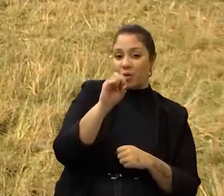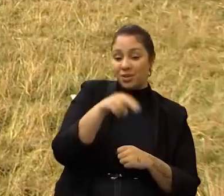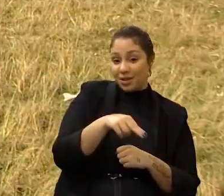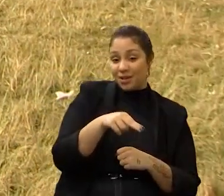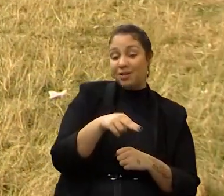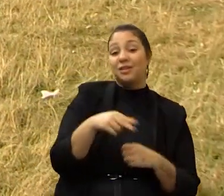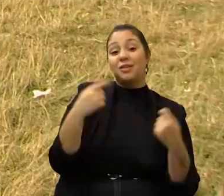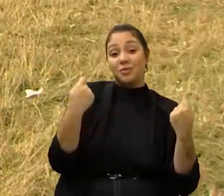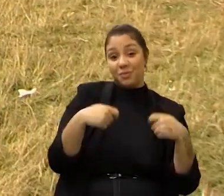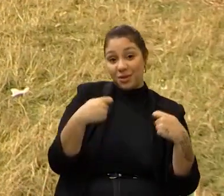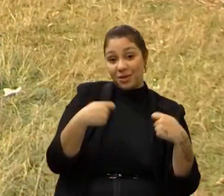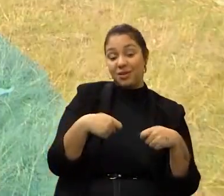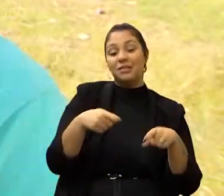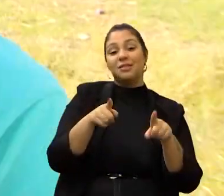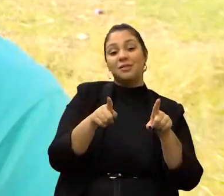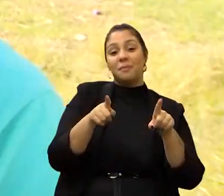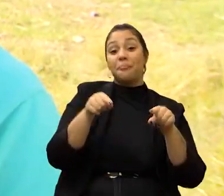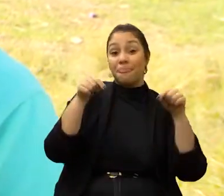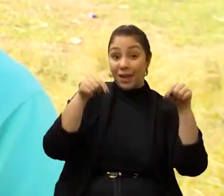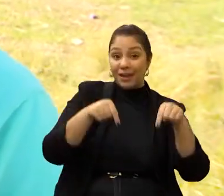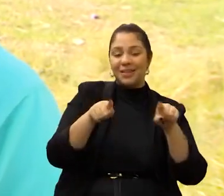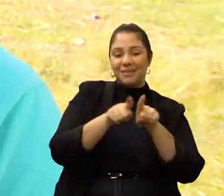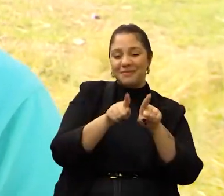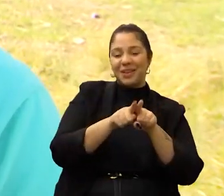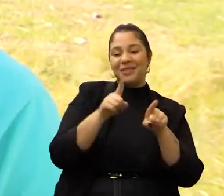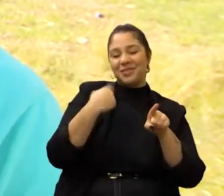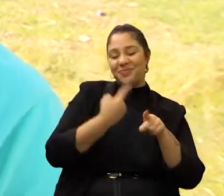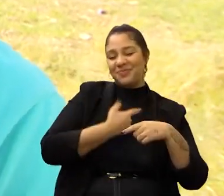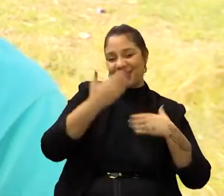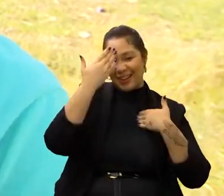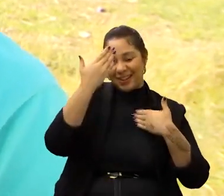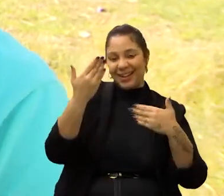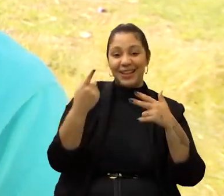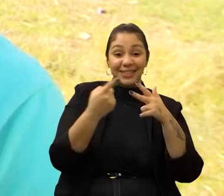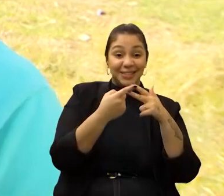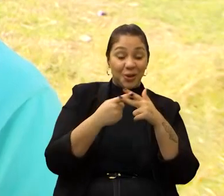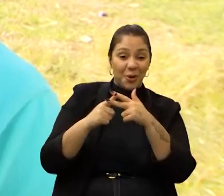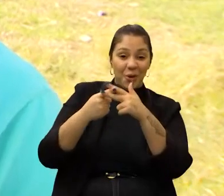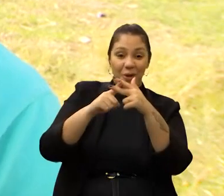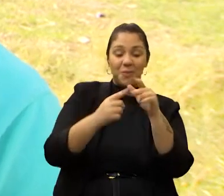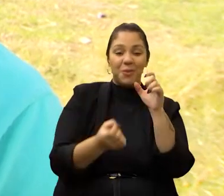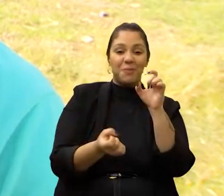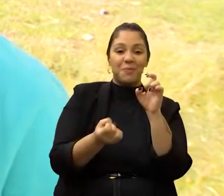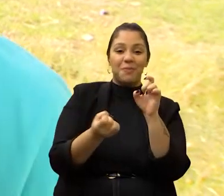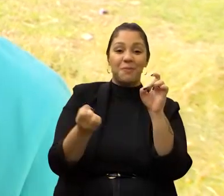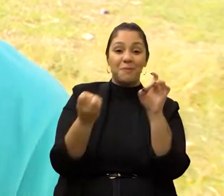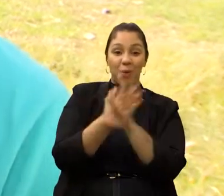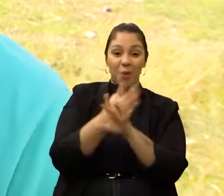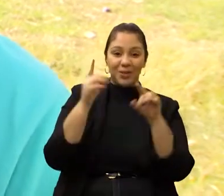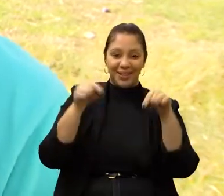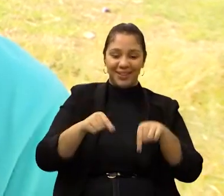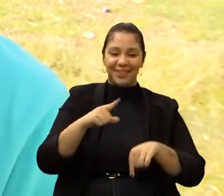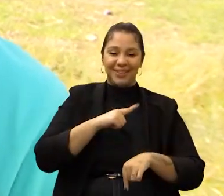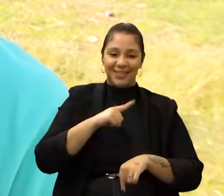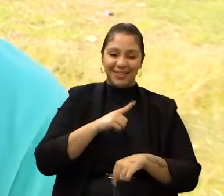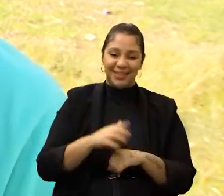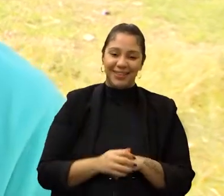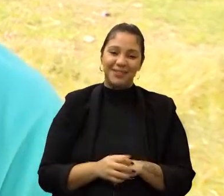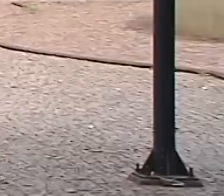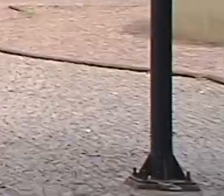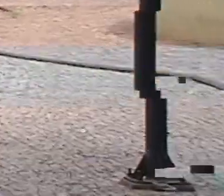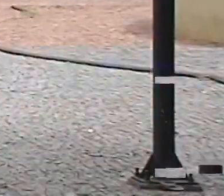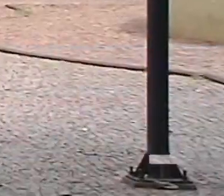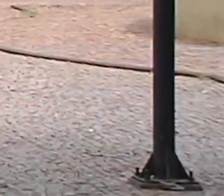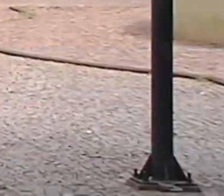O bairro do SIM satélites 4 Princesa do Oeste eu acho que vai agradecer essa obra que vai sair para